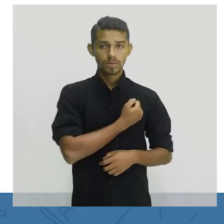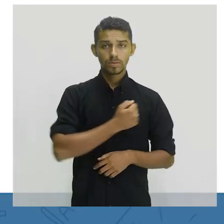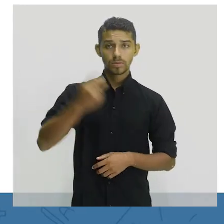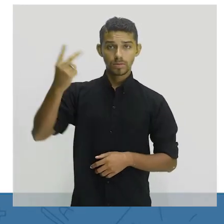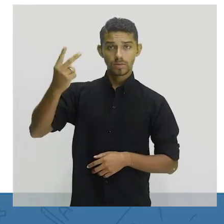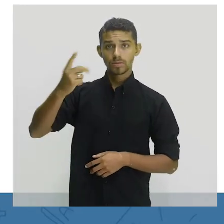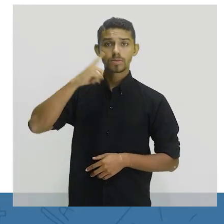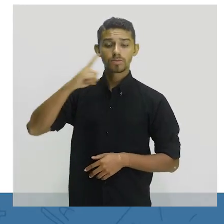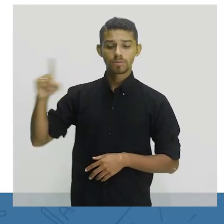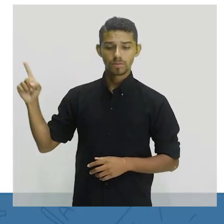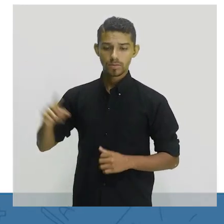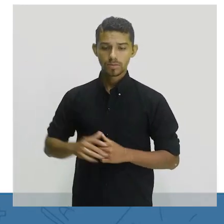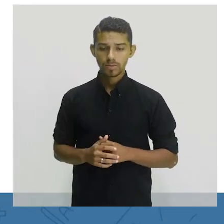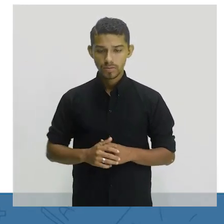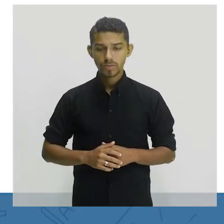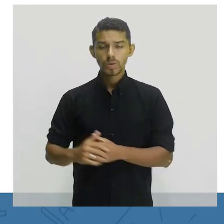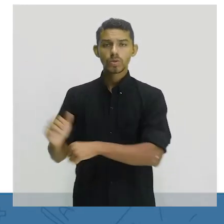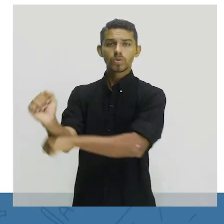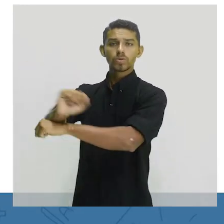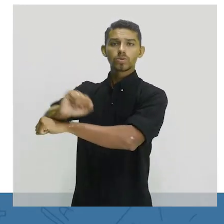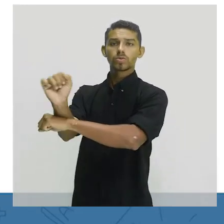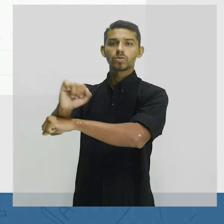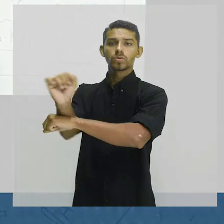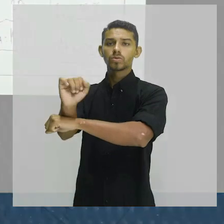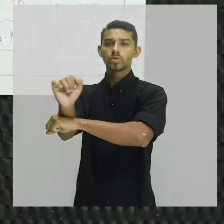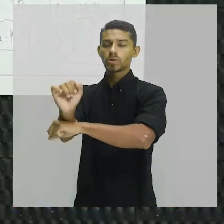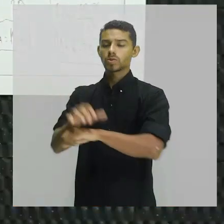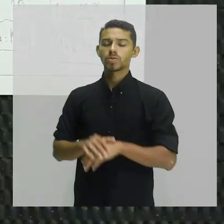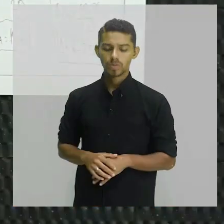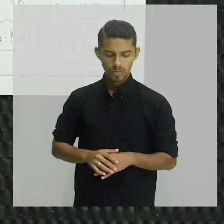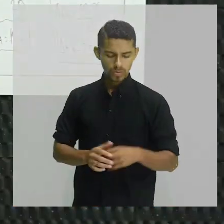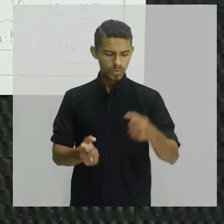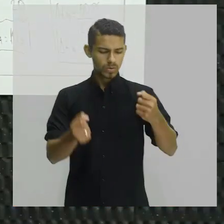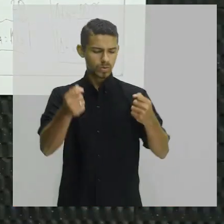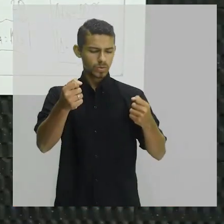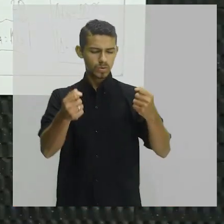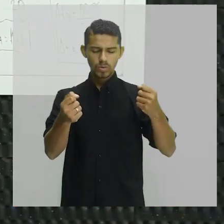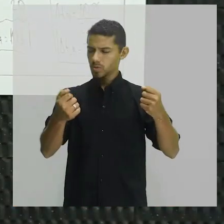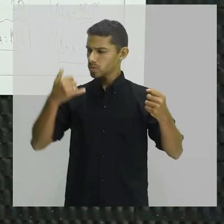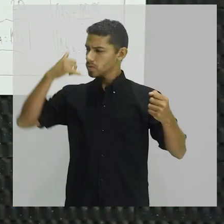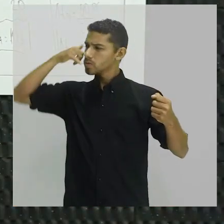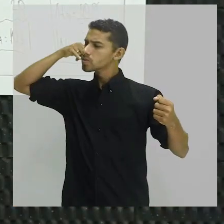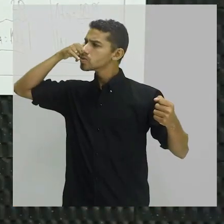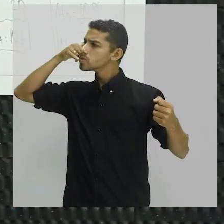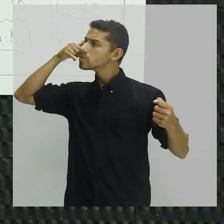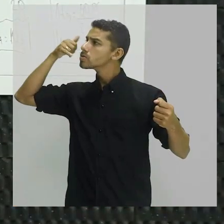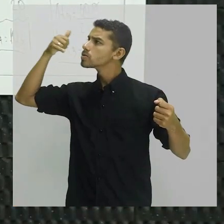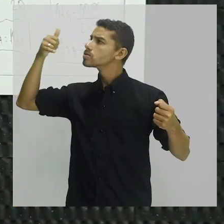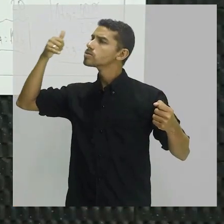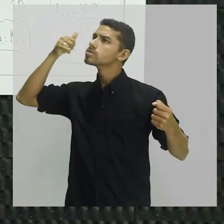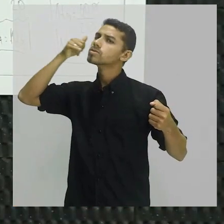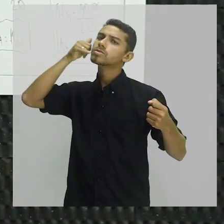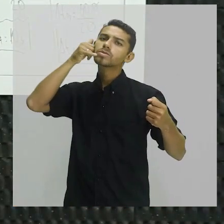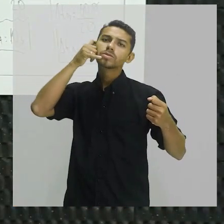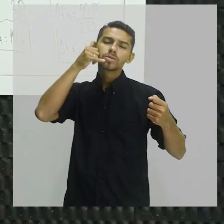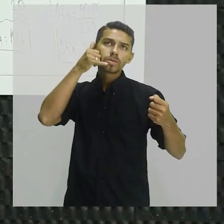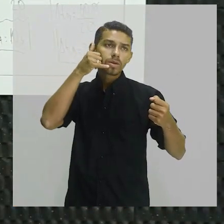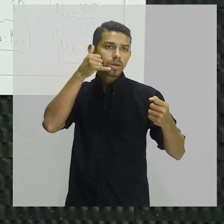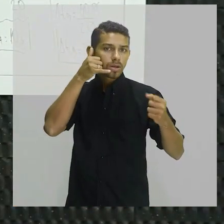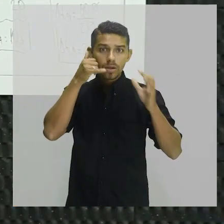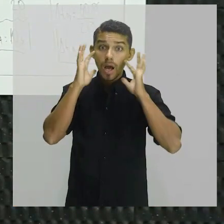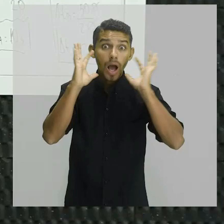diz o seguinte. O motorista que atende uma chamada de celular, é levado à